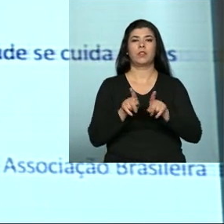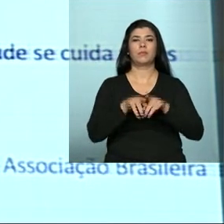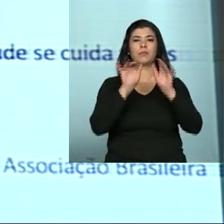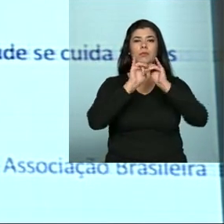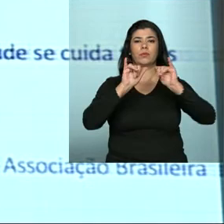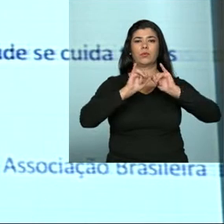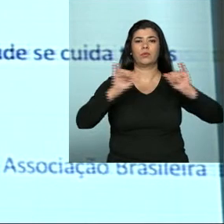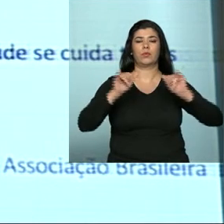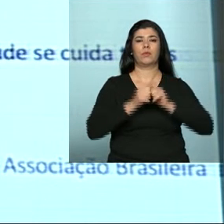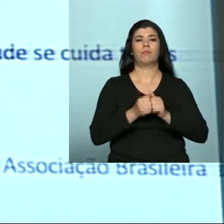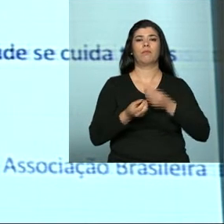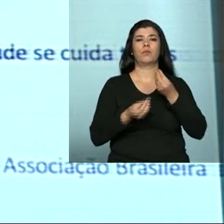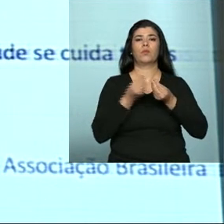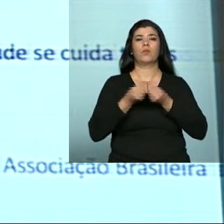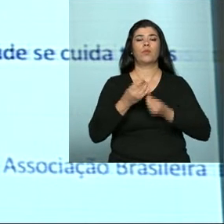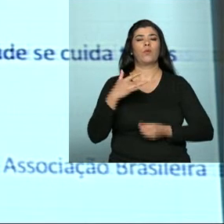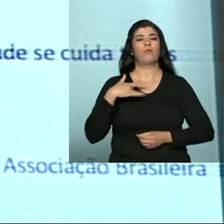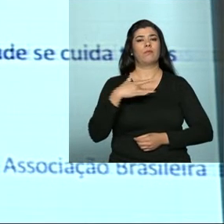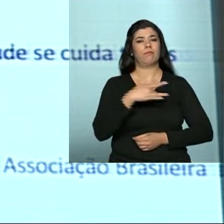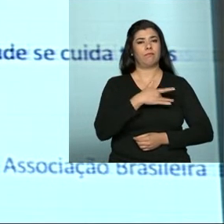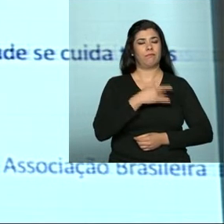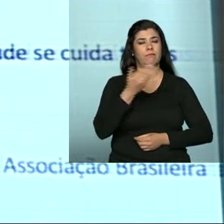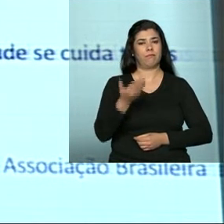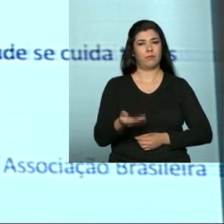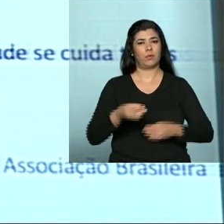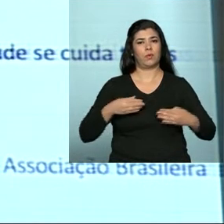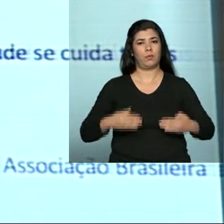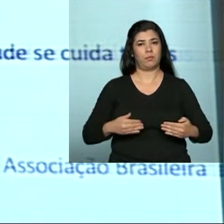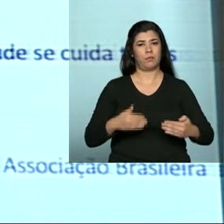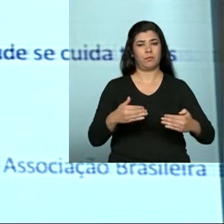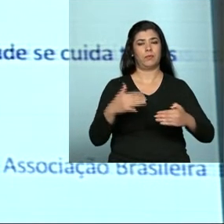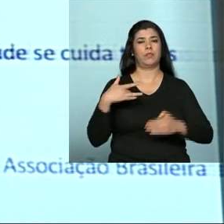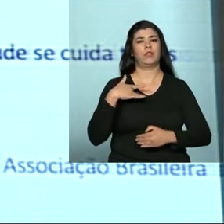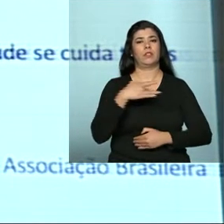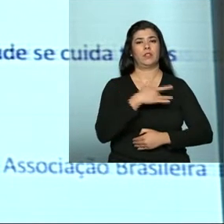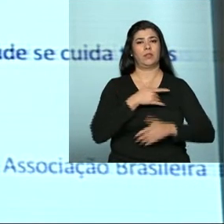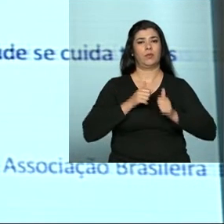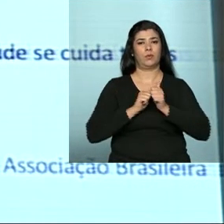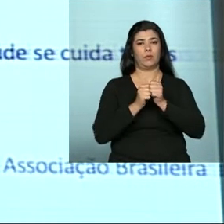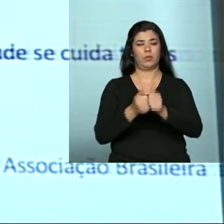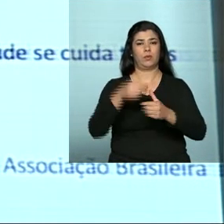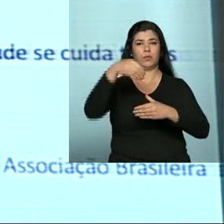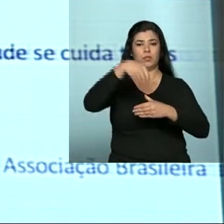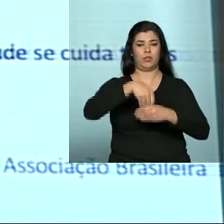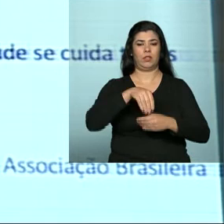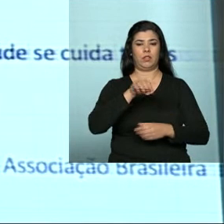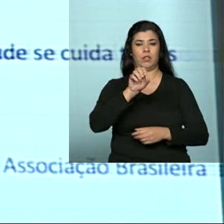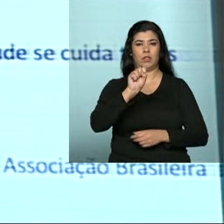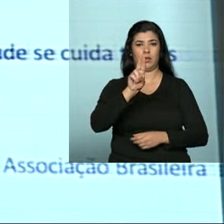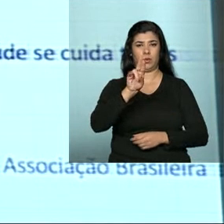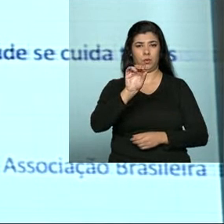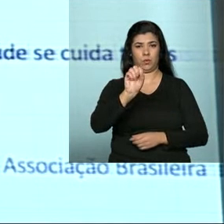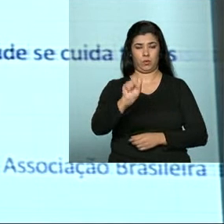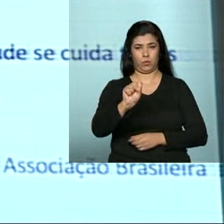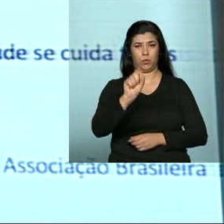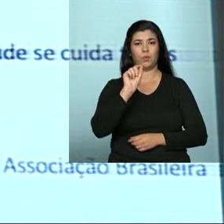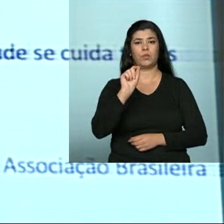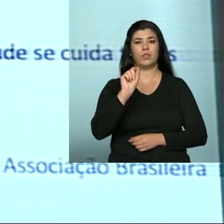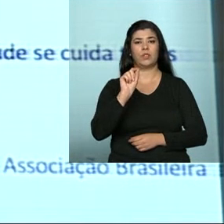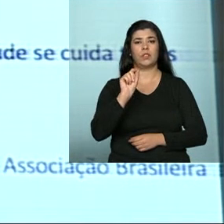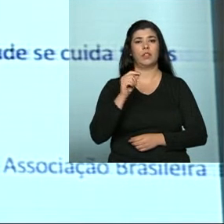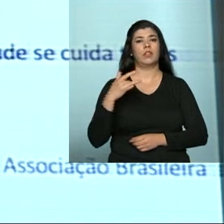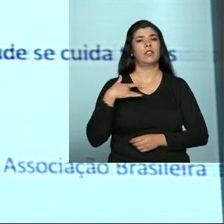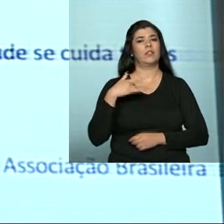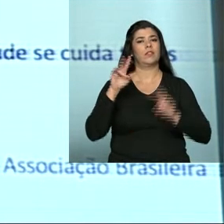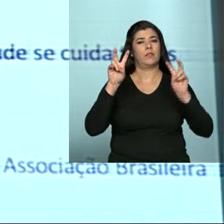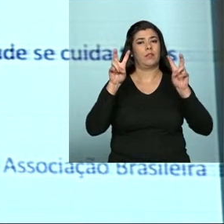de promoção da saúde, que o Ministério da Saúde está conduzindo no âmbito do Sistema Único de Saúde, que é Da Saúde Se